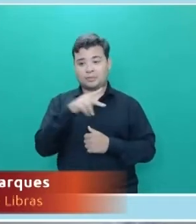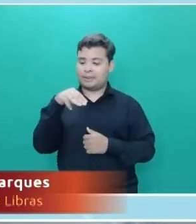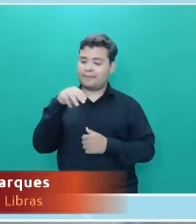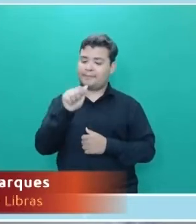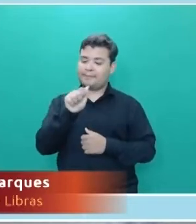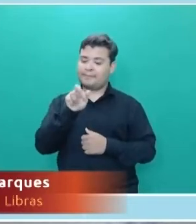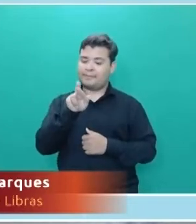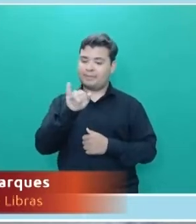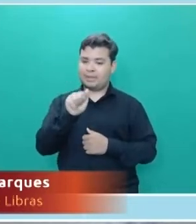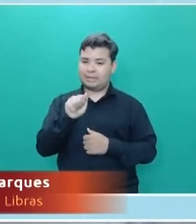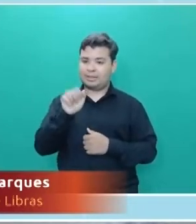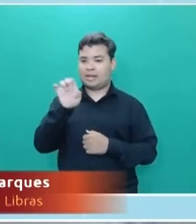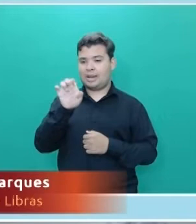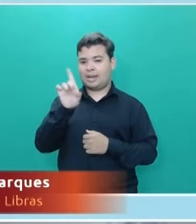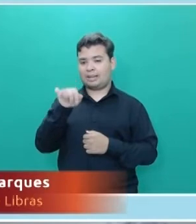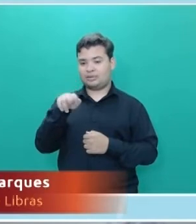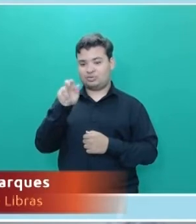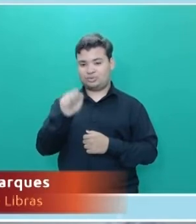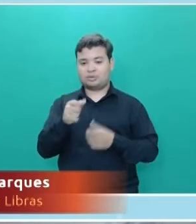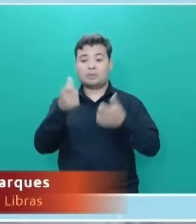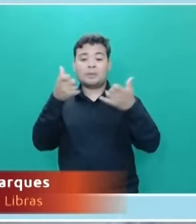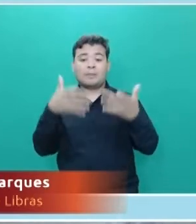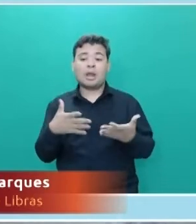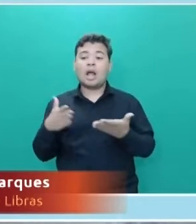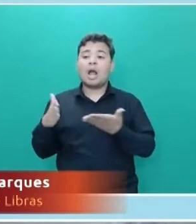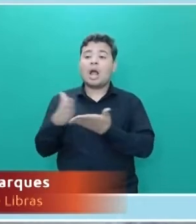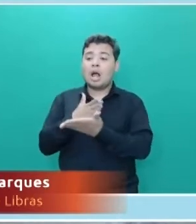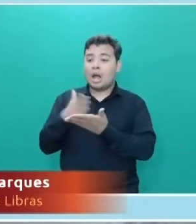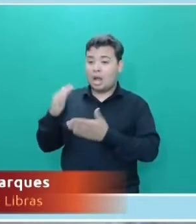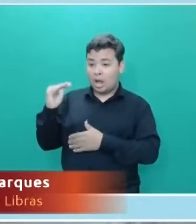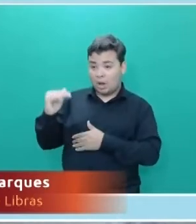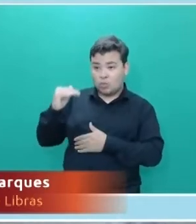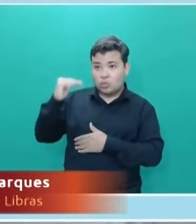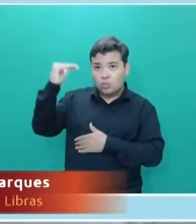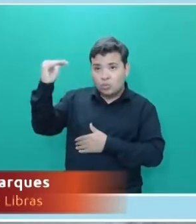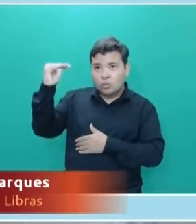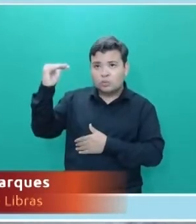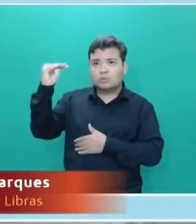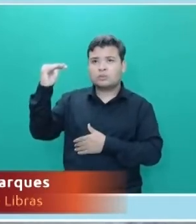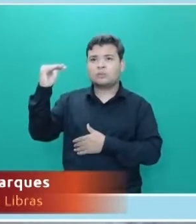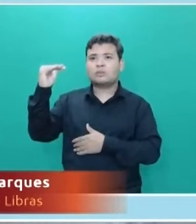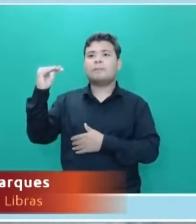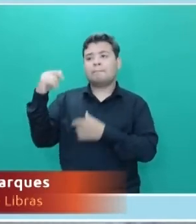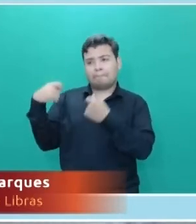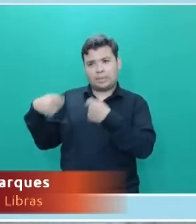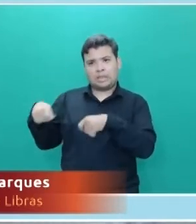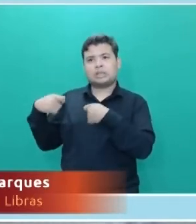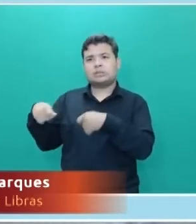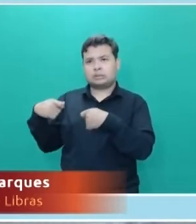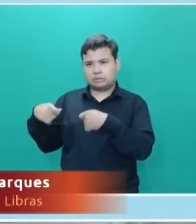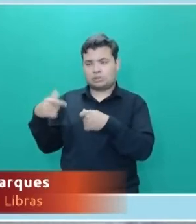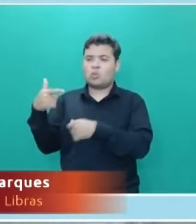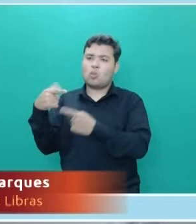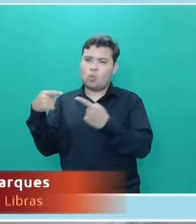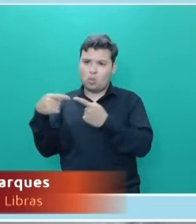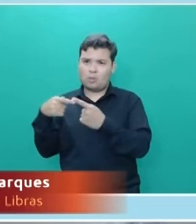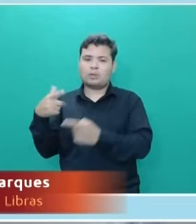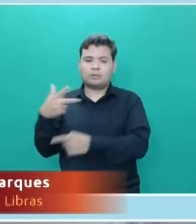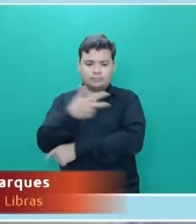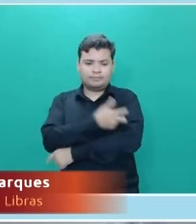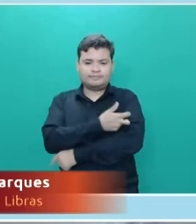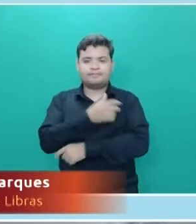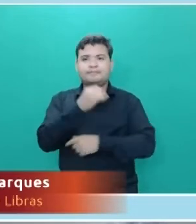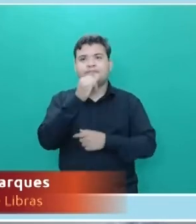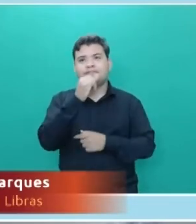adultos, sim, têm indicação também para poliomielite. Quem são eles? Os pacientes que tiveram